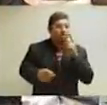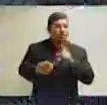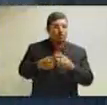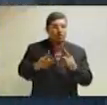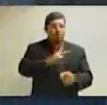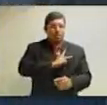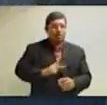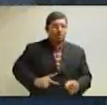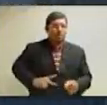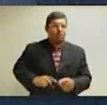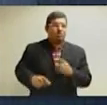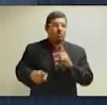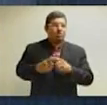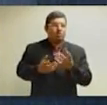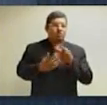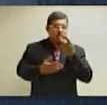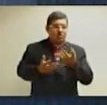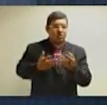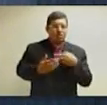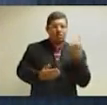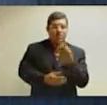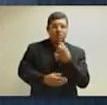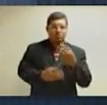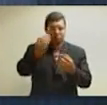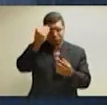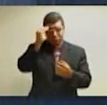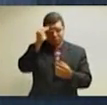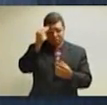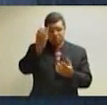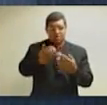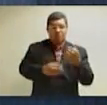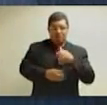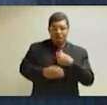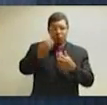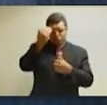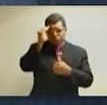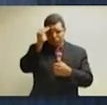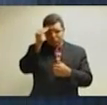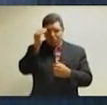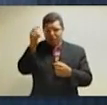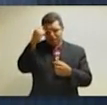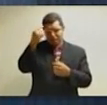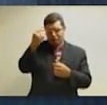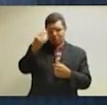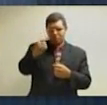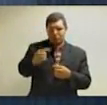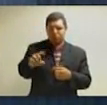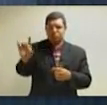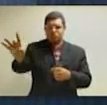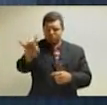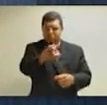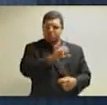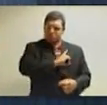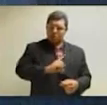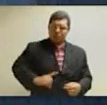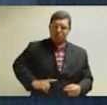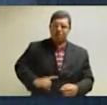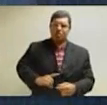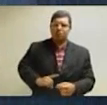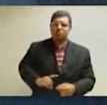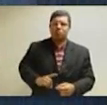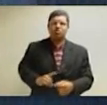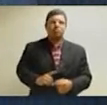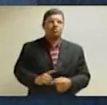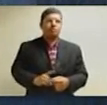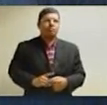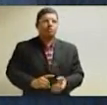senhor presidente, para dizer que nós entendemos, eu entendo, e penso que é o pensamento também do deputado Zé Ricardo, do deputado Luiz